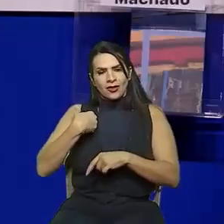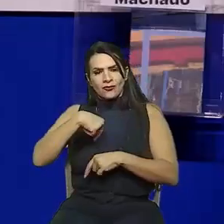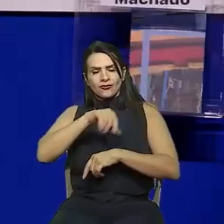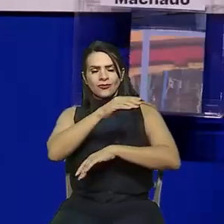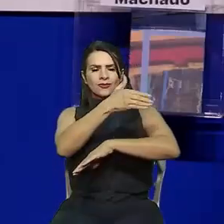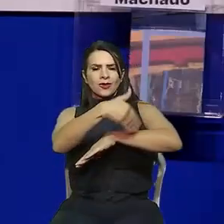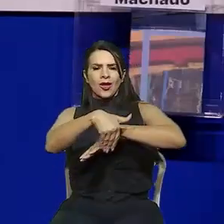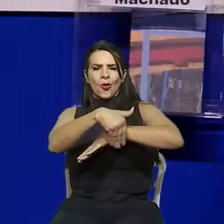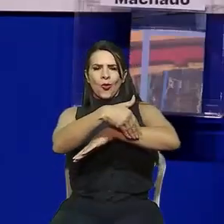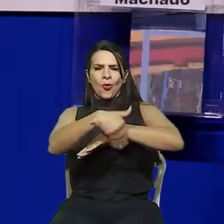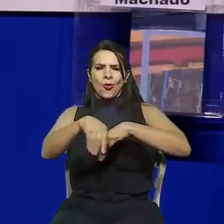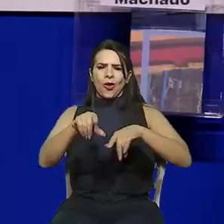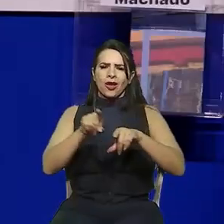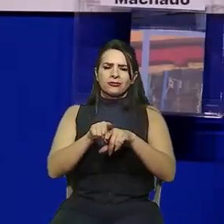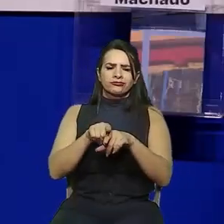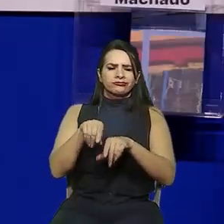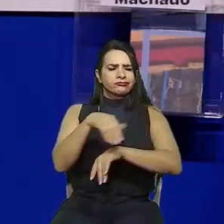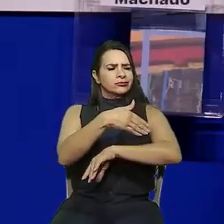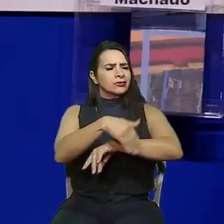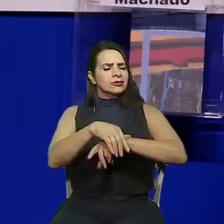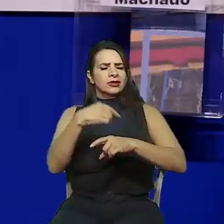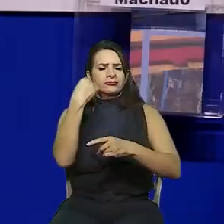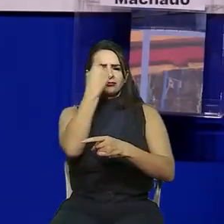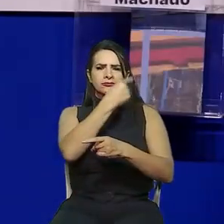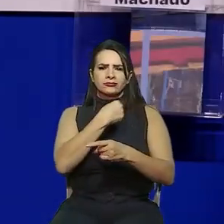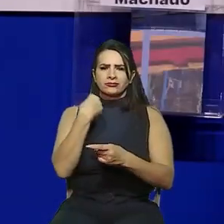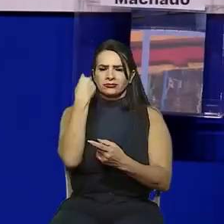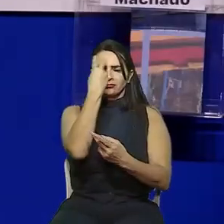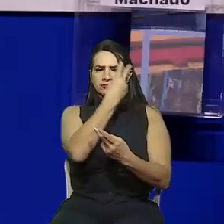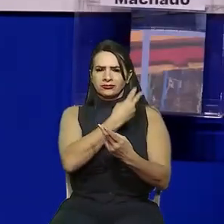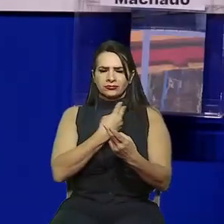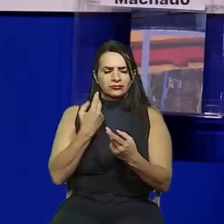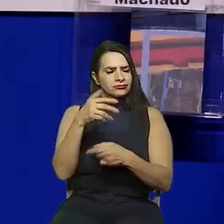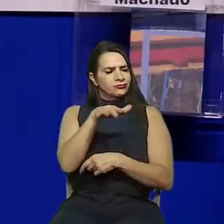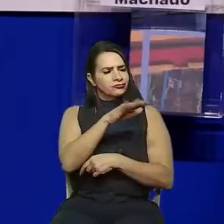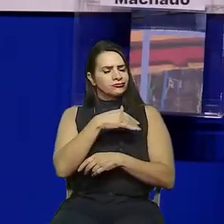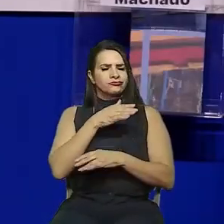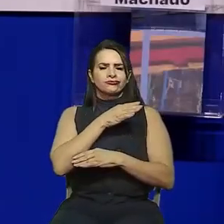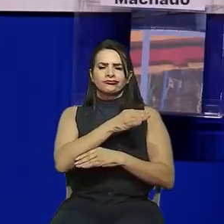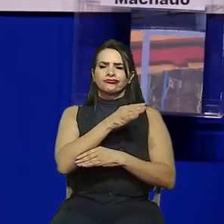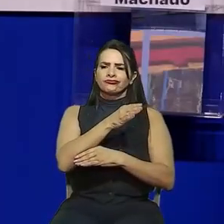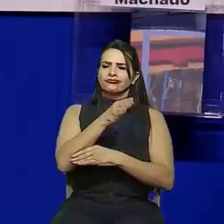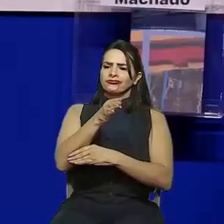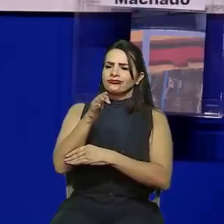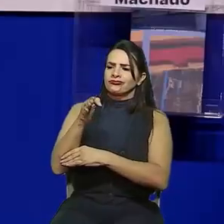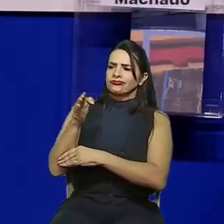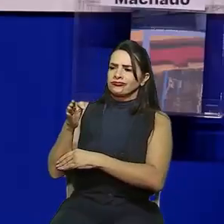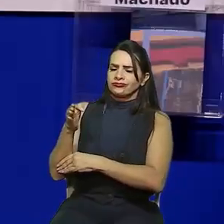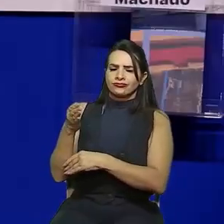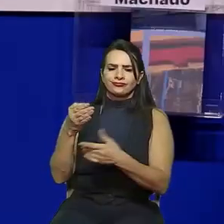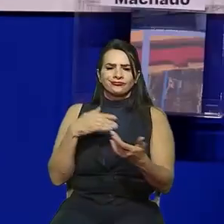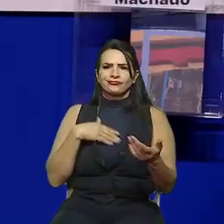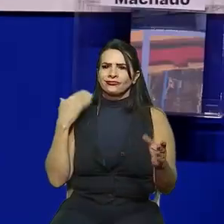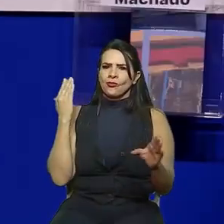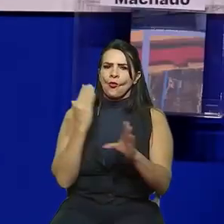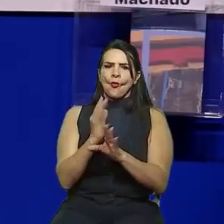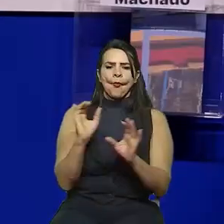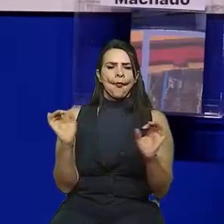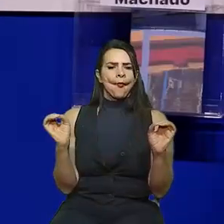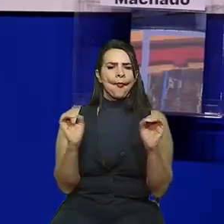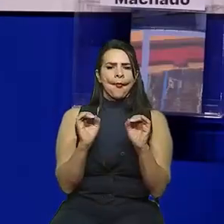rua, andei 2 horas, fui na sociedade rural, fui a vários lugares e não descobri